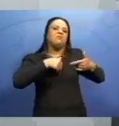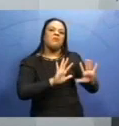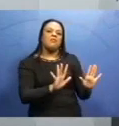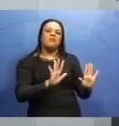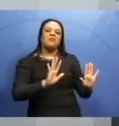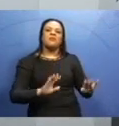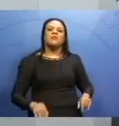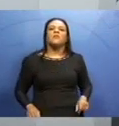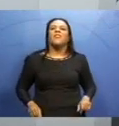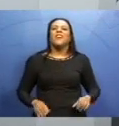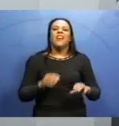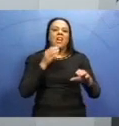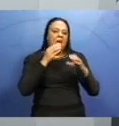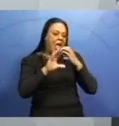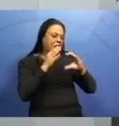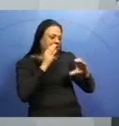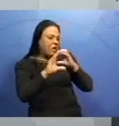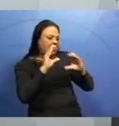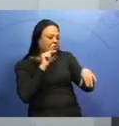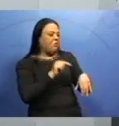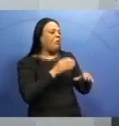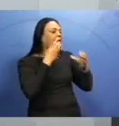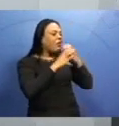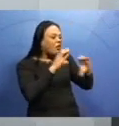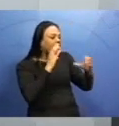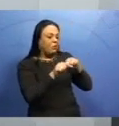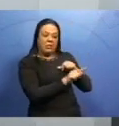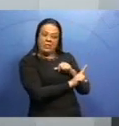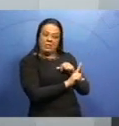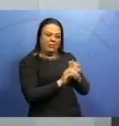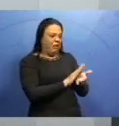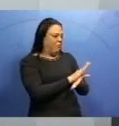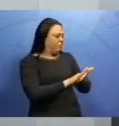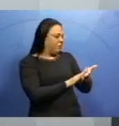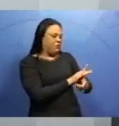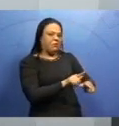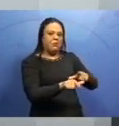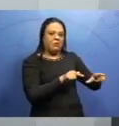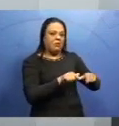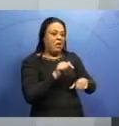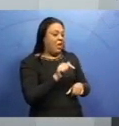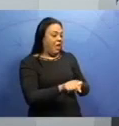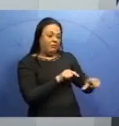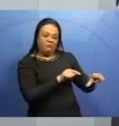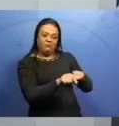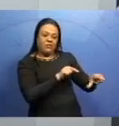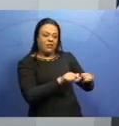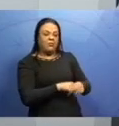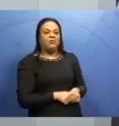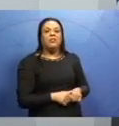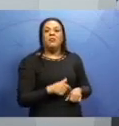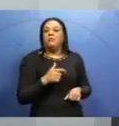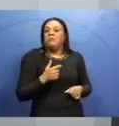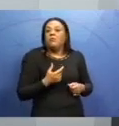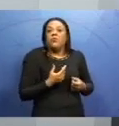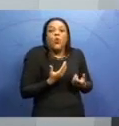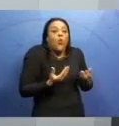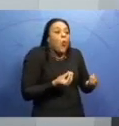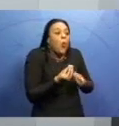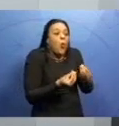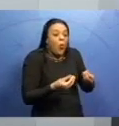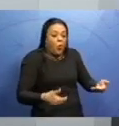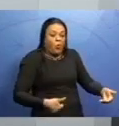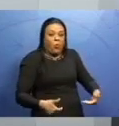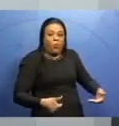Ela tocou, cantou o tempo todo, ela cantou, né, gente? Então, se cantou o tempo todo e não trabalhou, não tem direito a comer, é